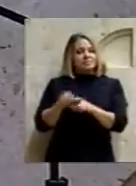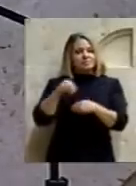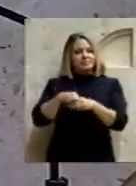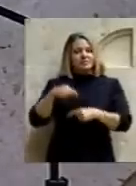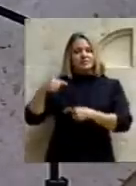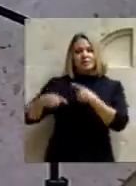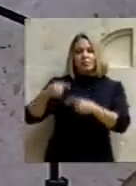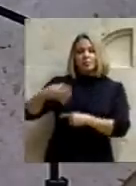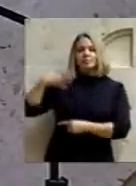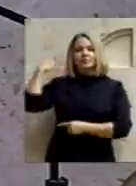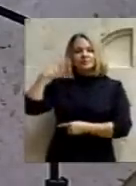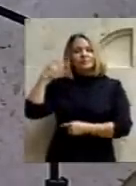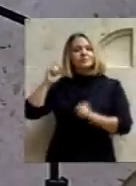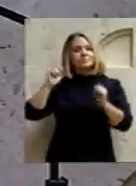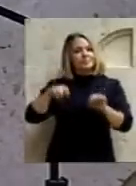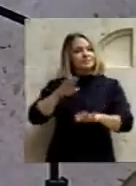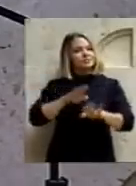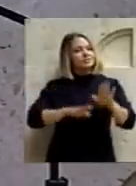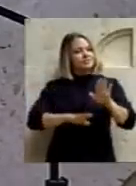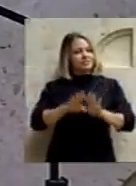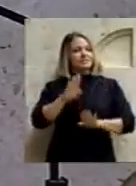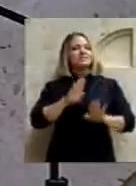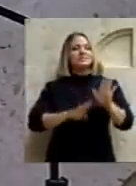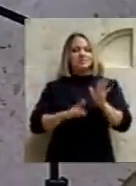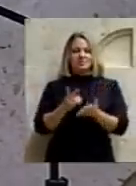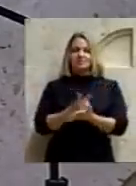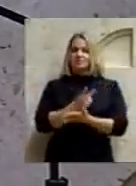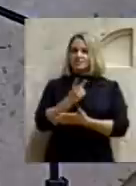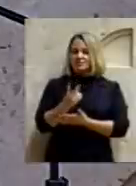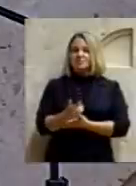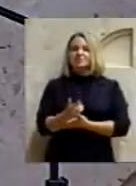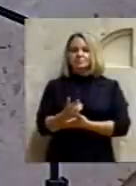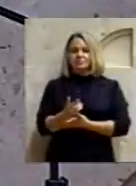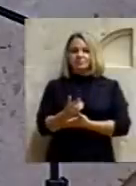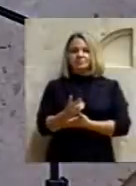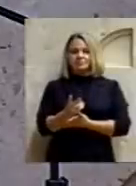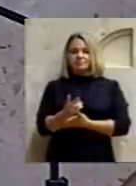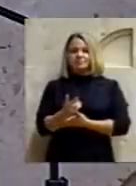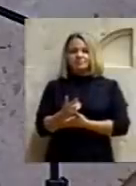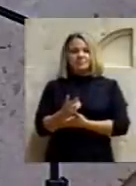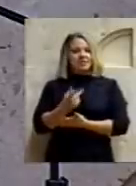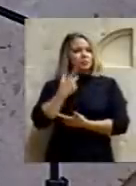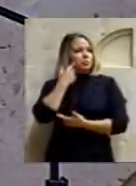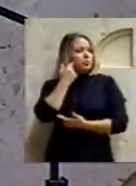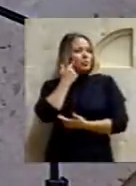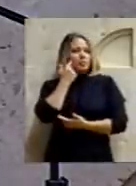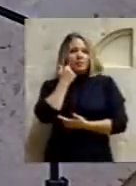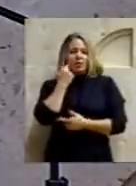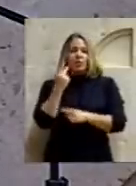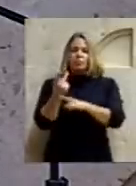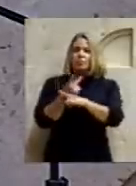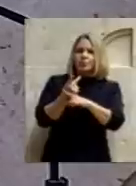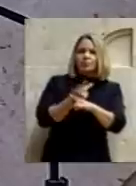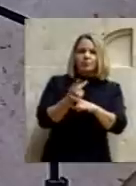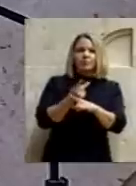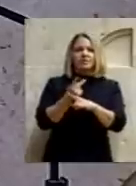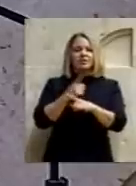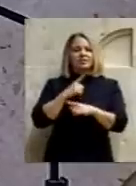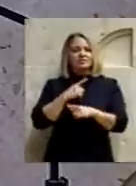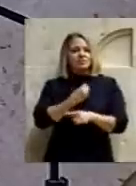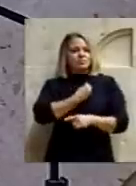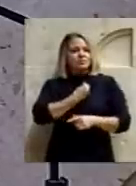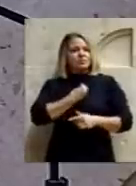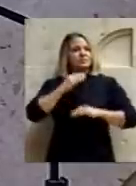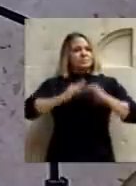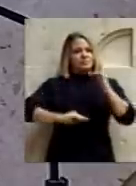dos laços políticos de que ele pode, às vezes, tornar-se tributário na natural e humana busca por ascensão funcional